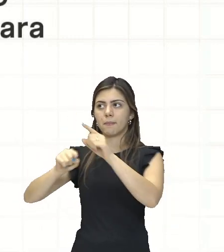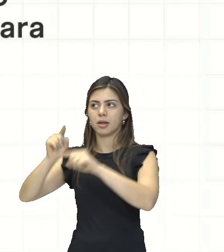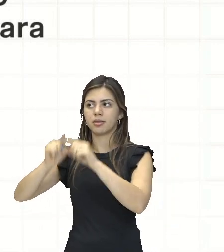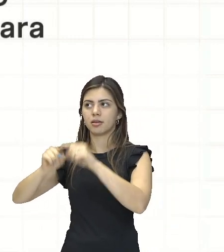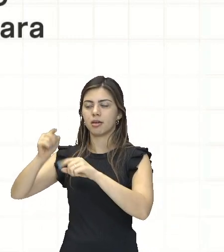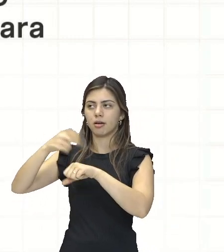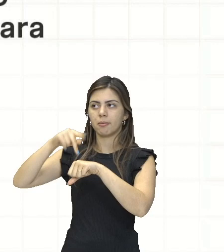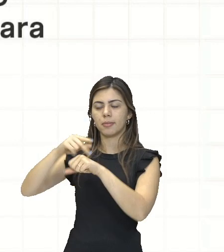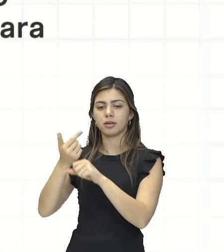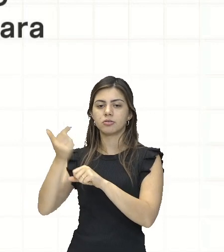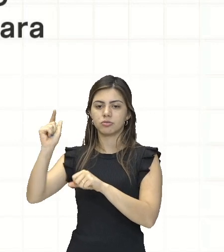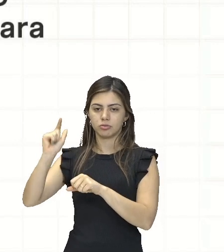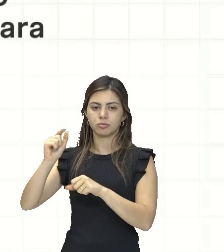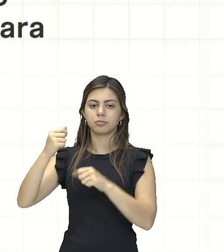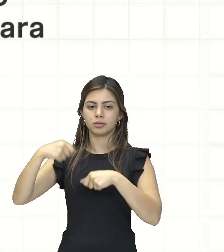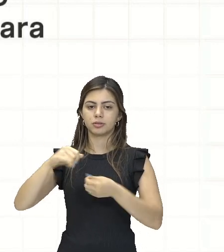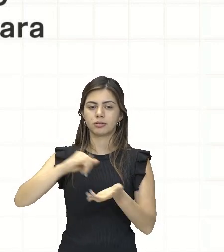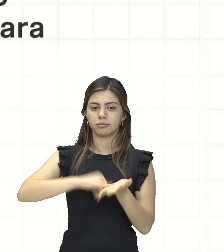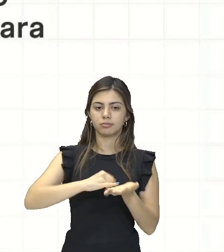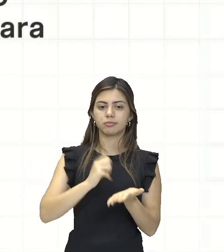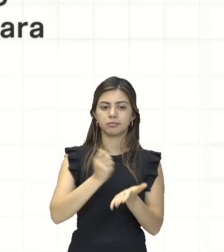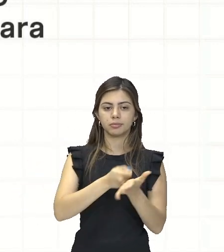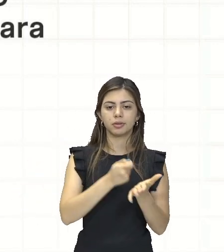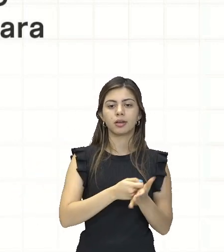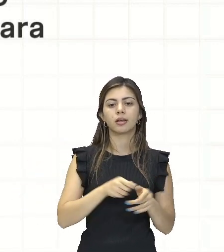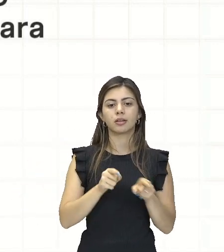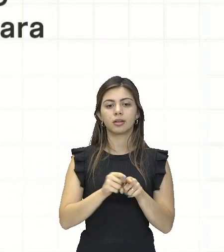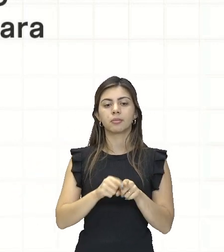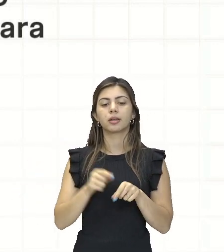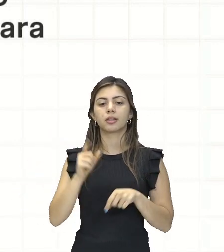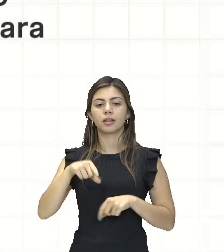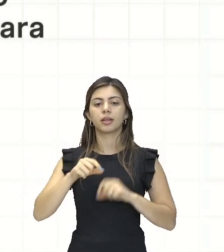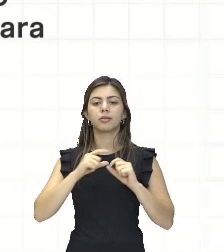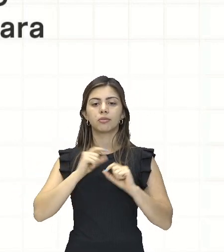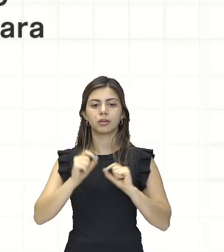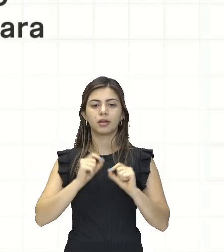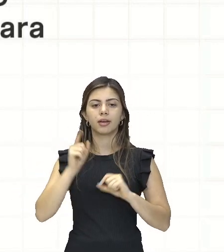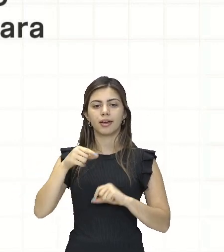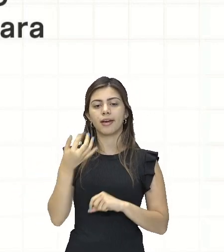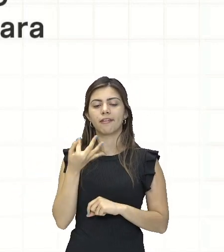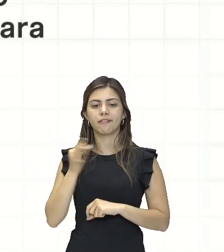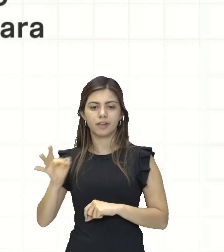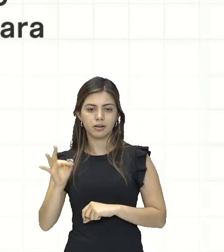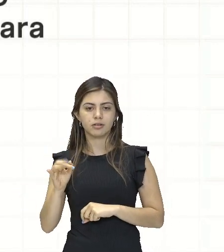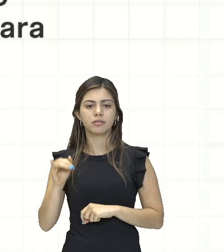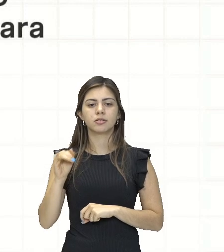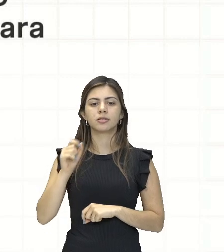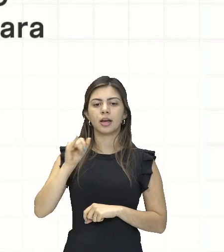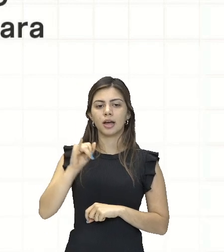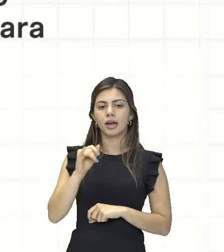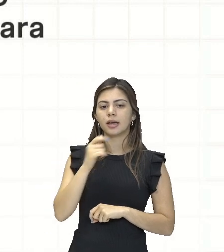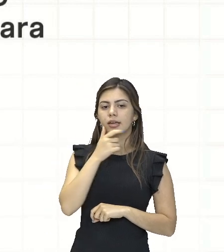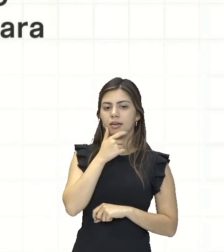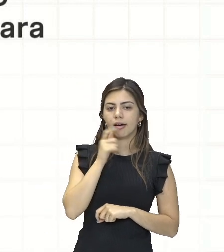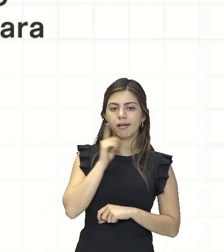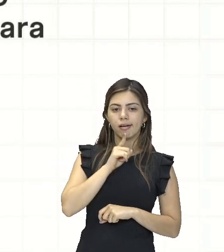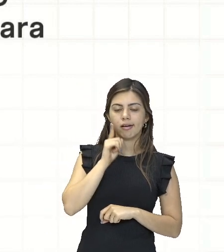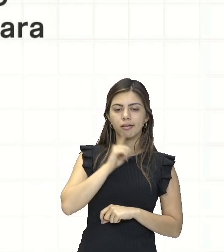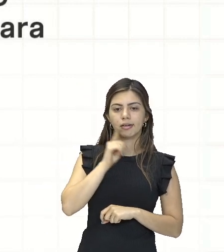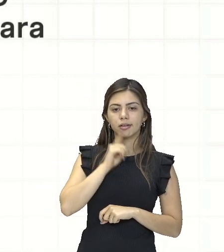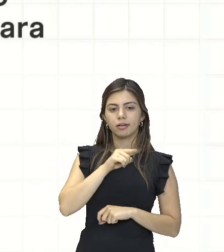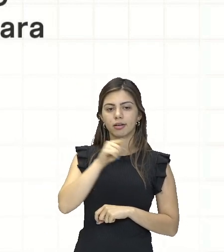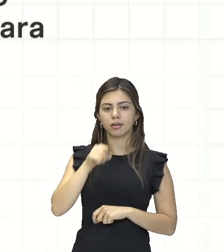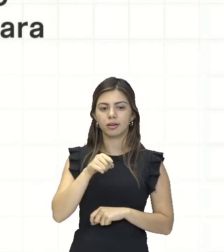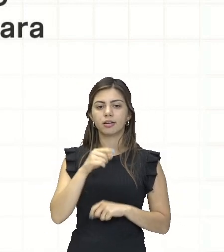do protecionismo vão ser a França e a Inglaterra, que vão usar esta medida para proteger sua produção